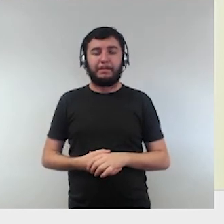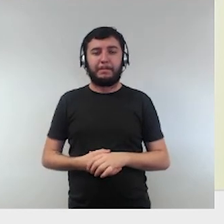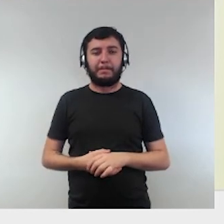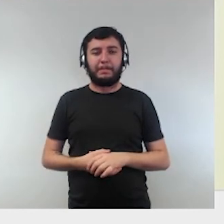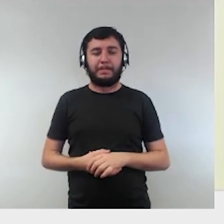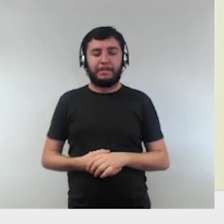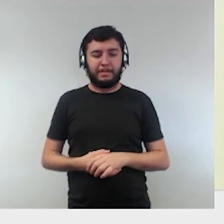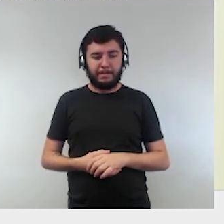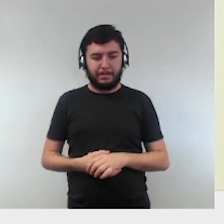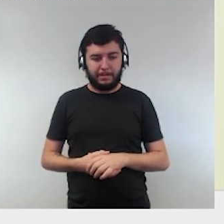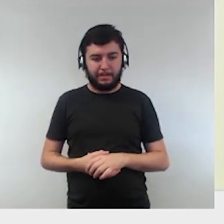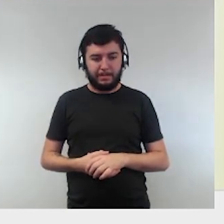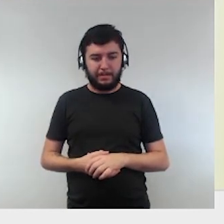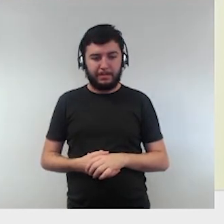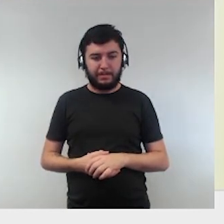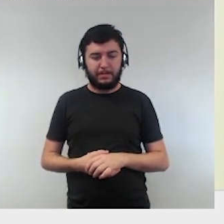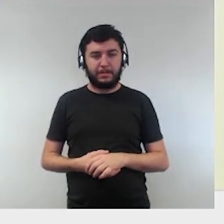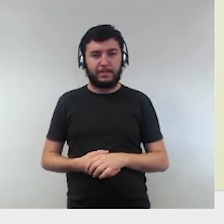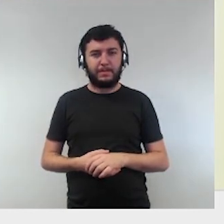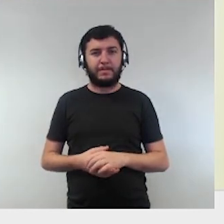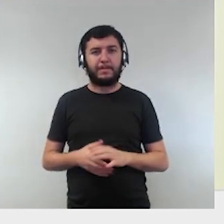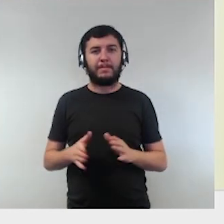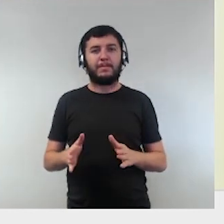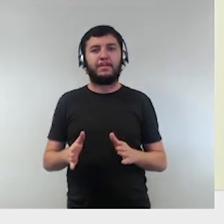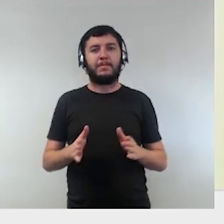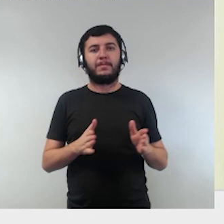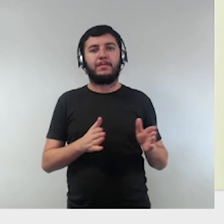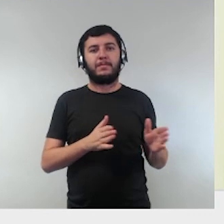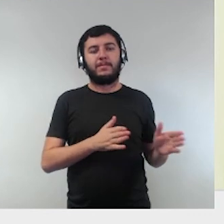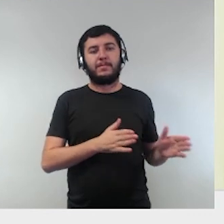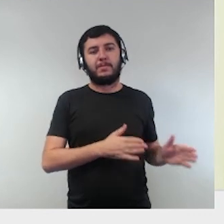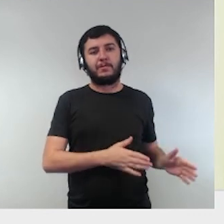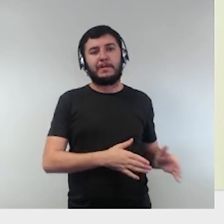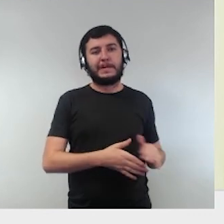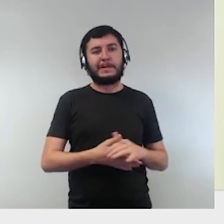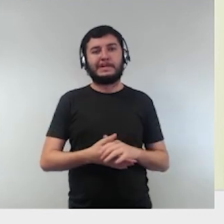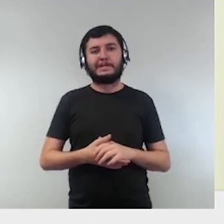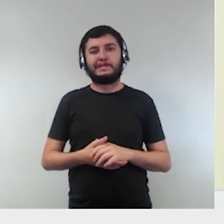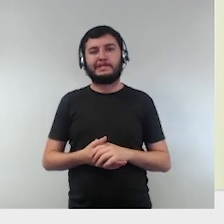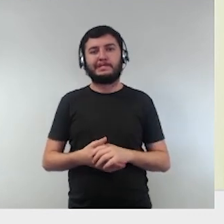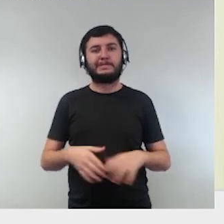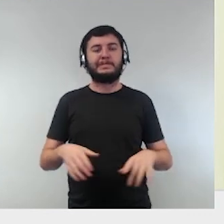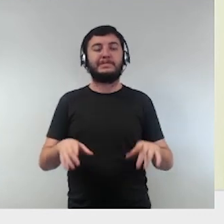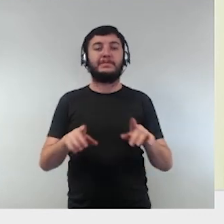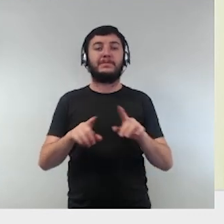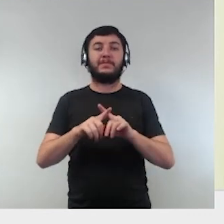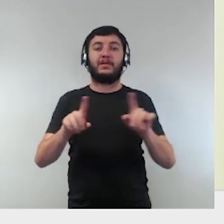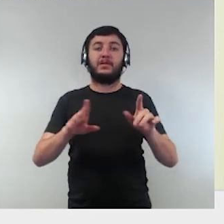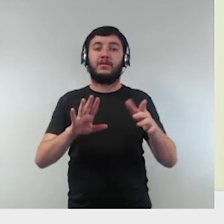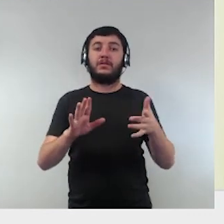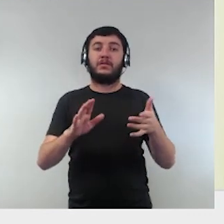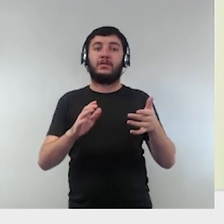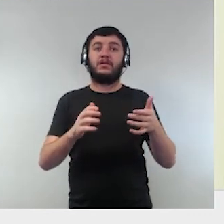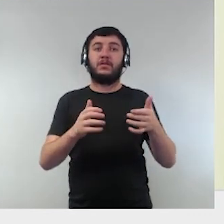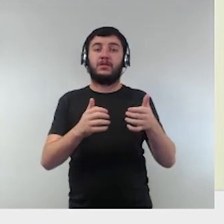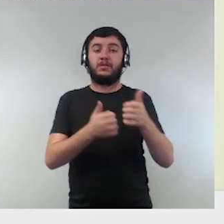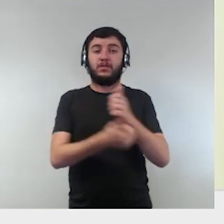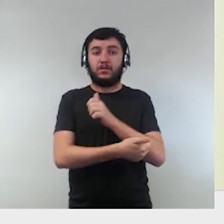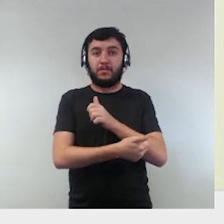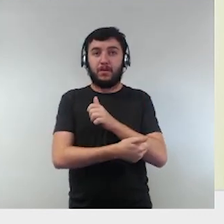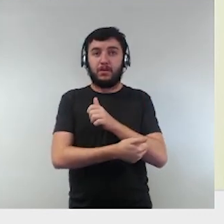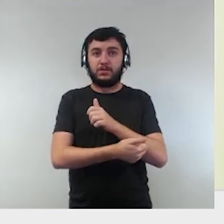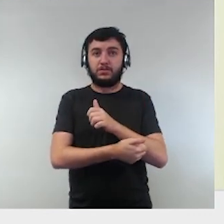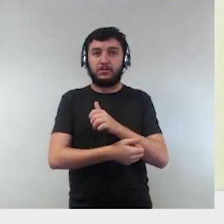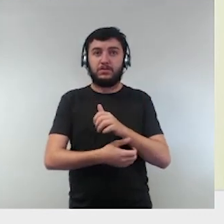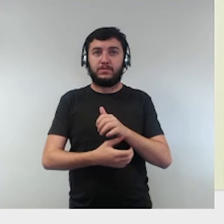premissas equivocadas, forjadas em pareceres ideológicos. O esporte, junto com